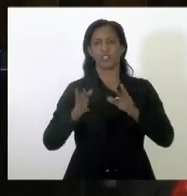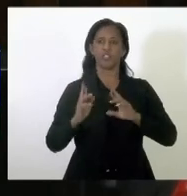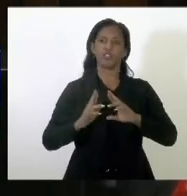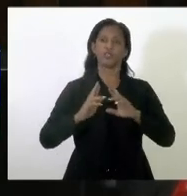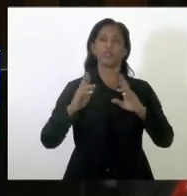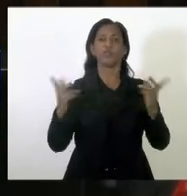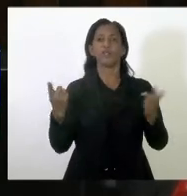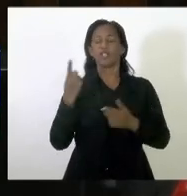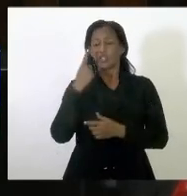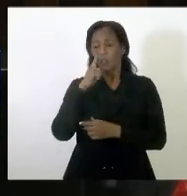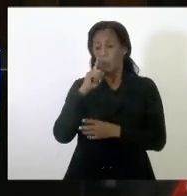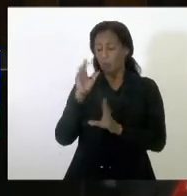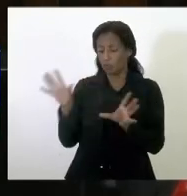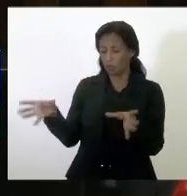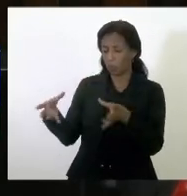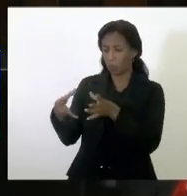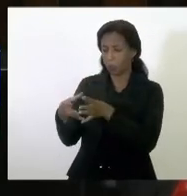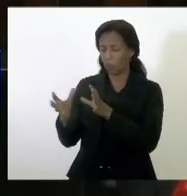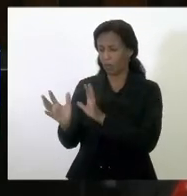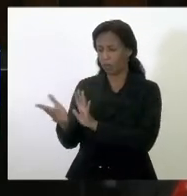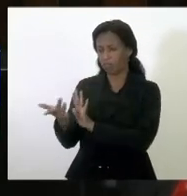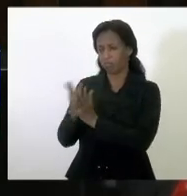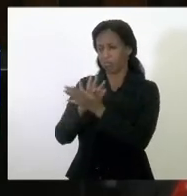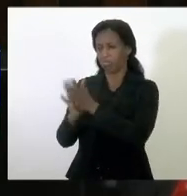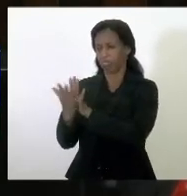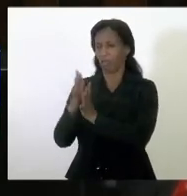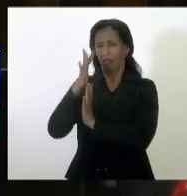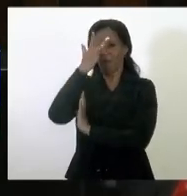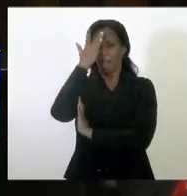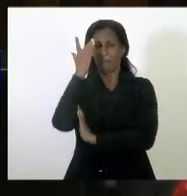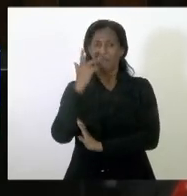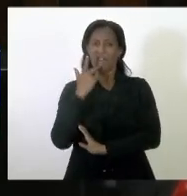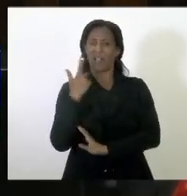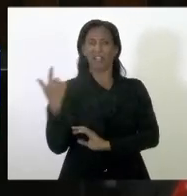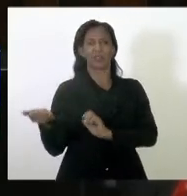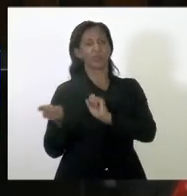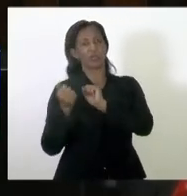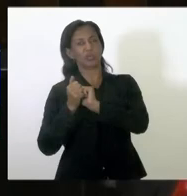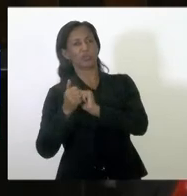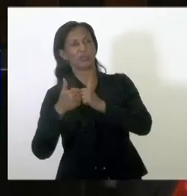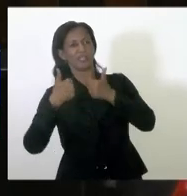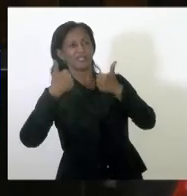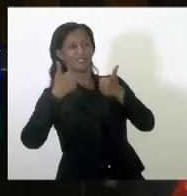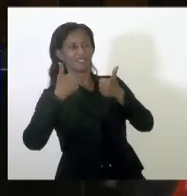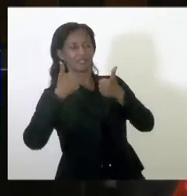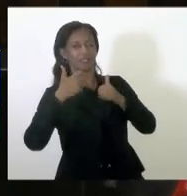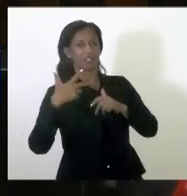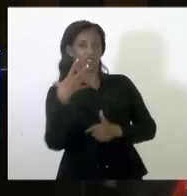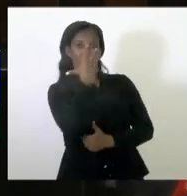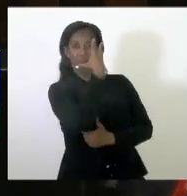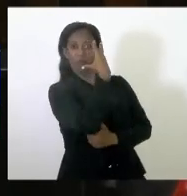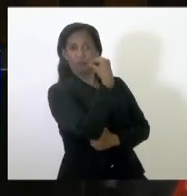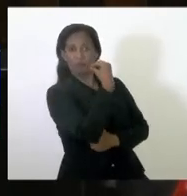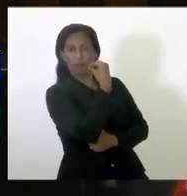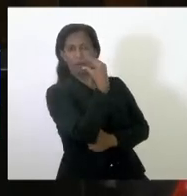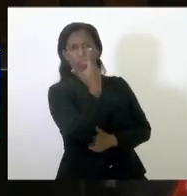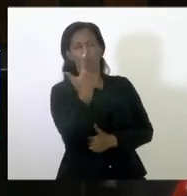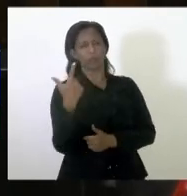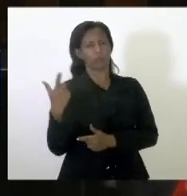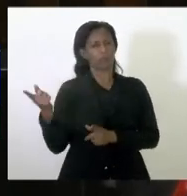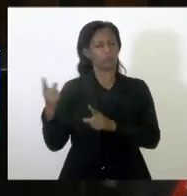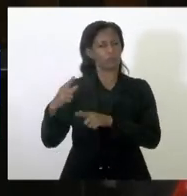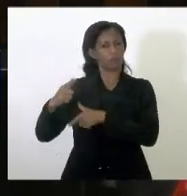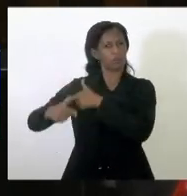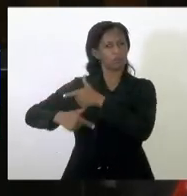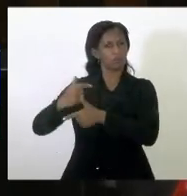quando vem uma aglomeração de pessoas, dizem que estão juntos, fazem sinal, tiram foto quando são servidores